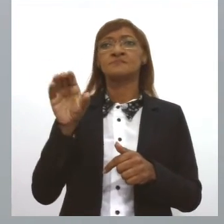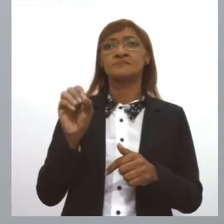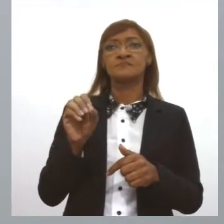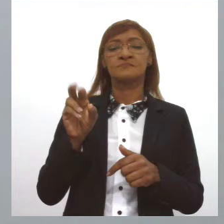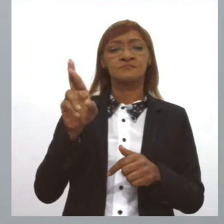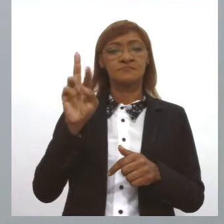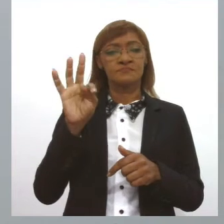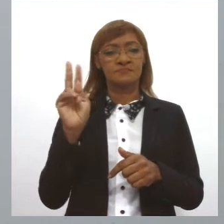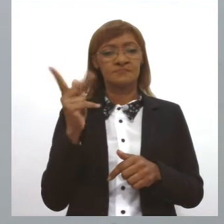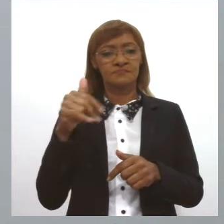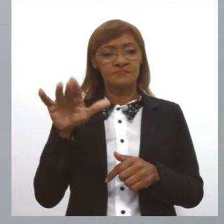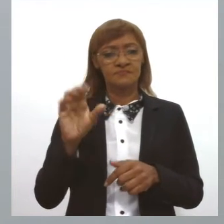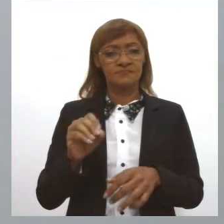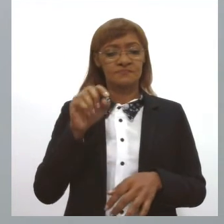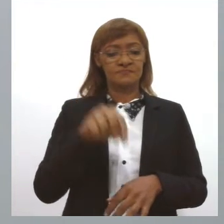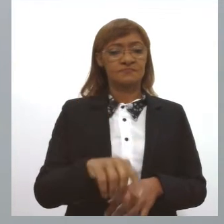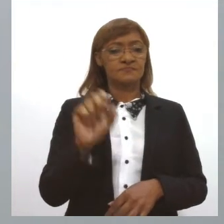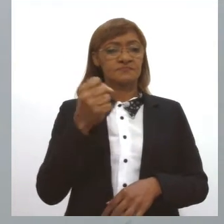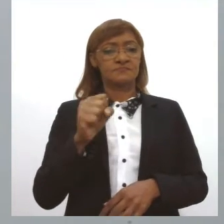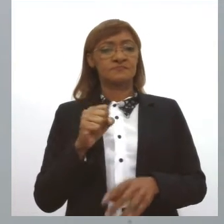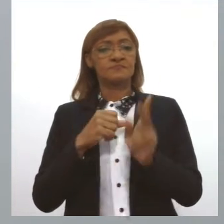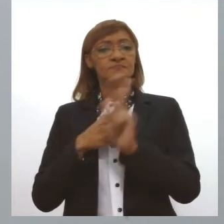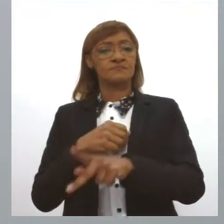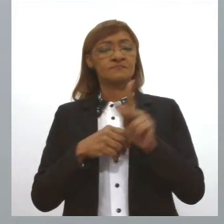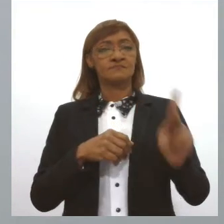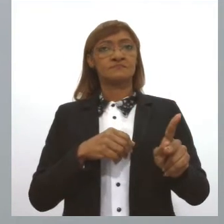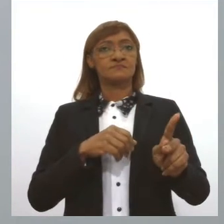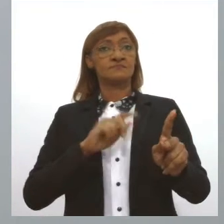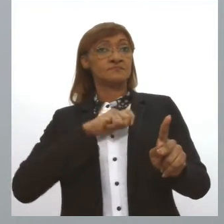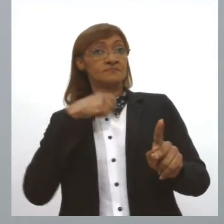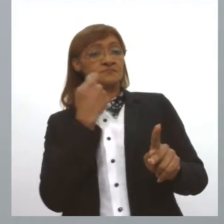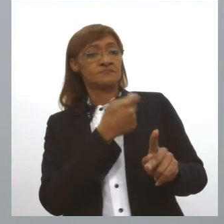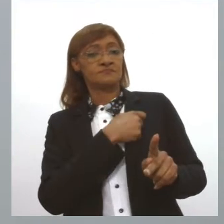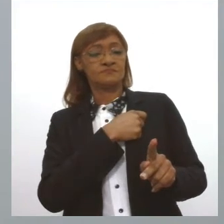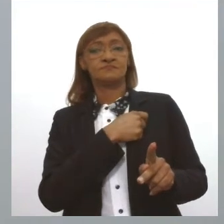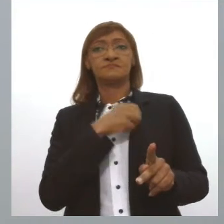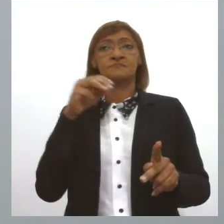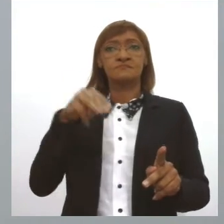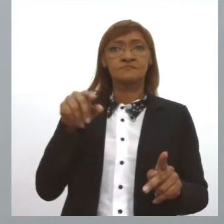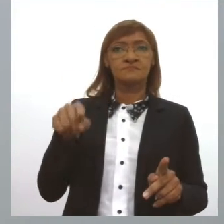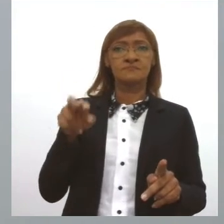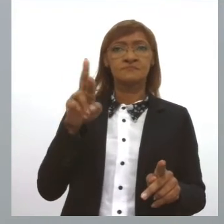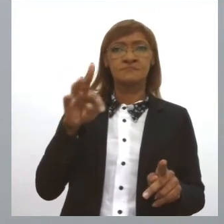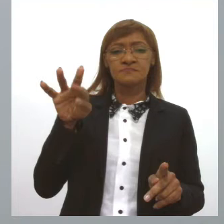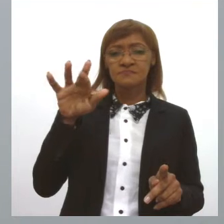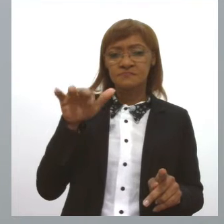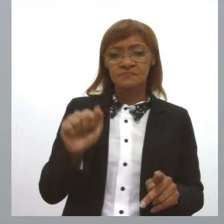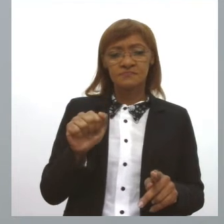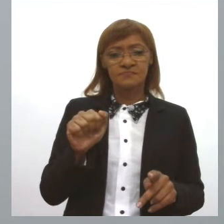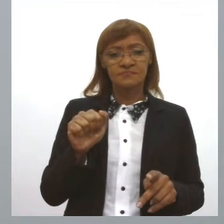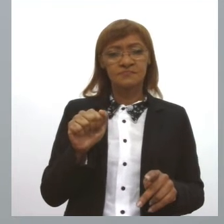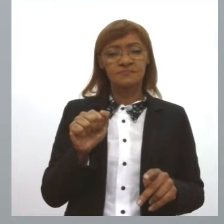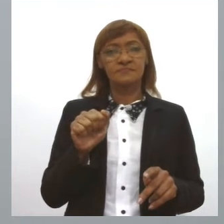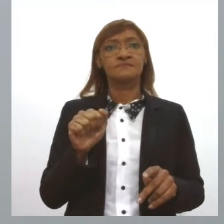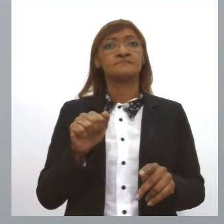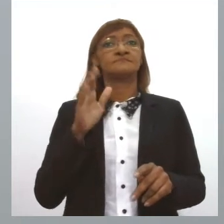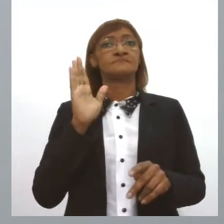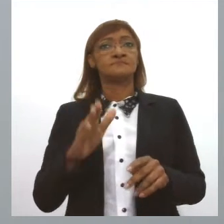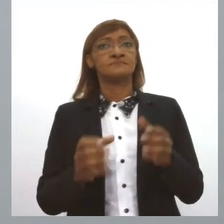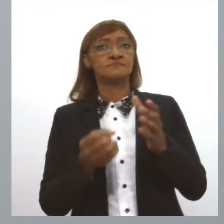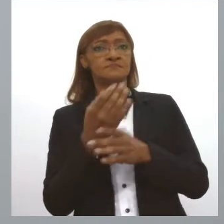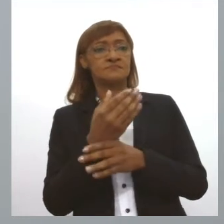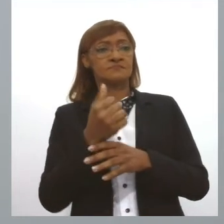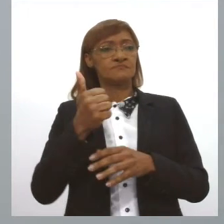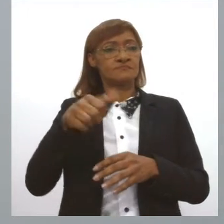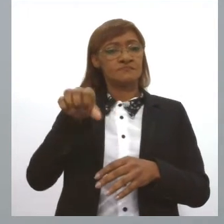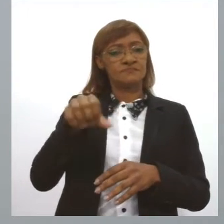como coordenação a professora e advogada Maria Rita Soares e a farmacêutica Cesartina Redes, que lançaram, em 1934,